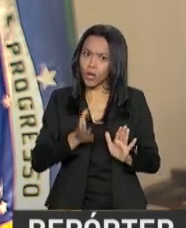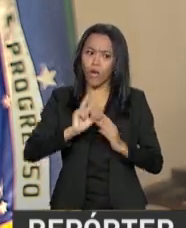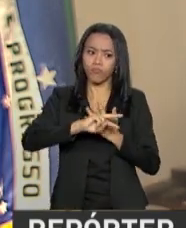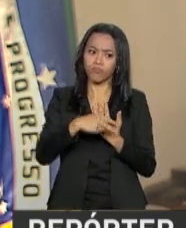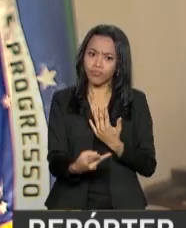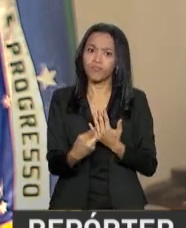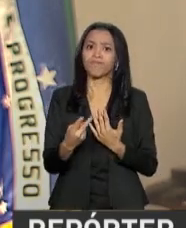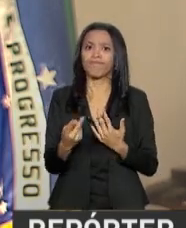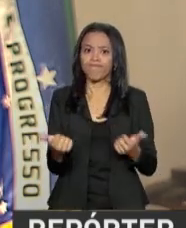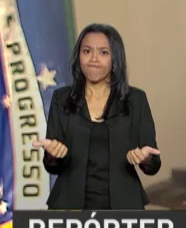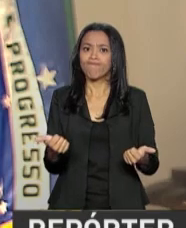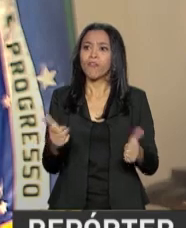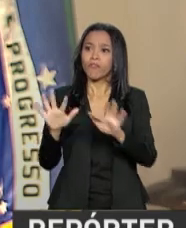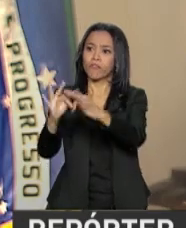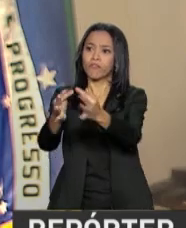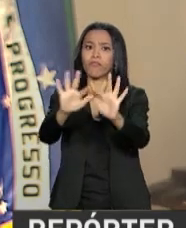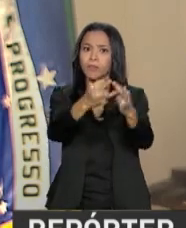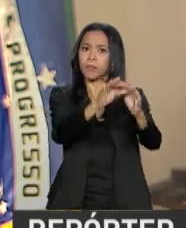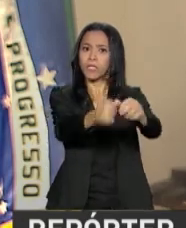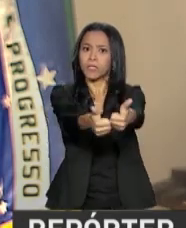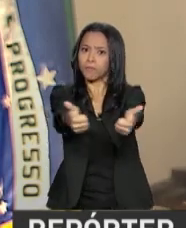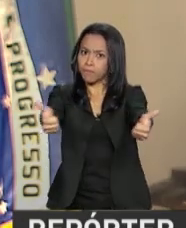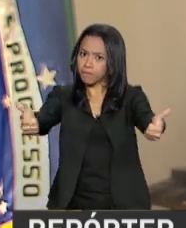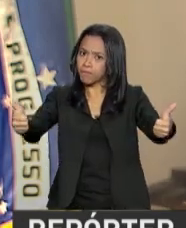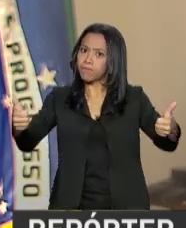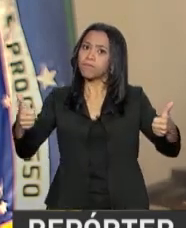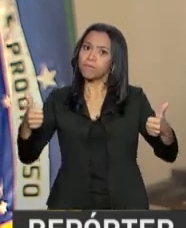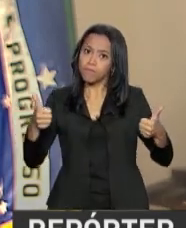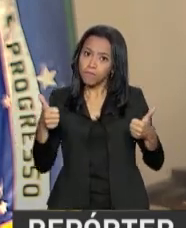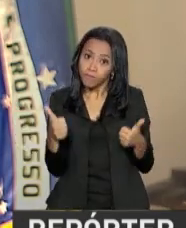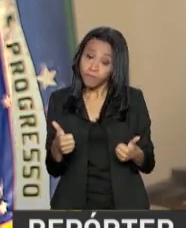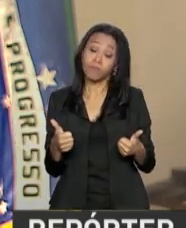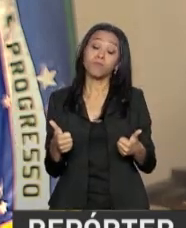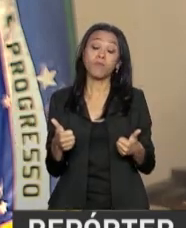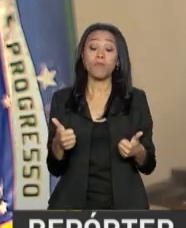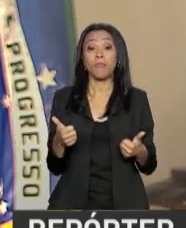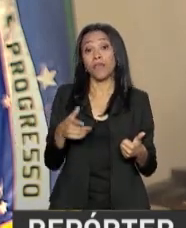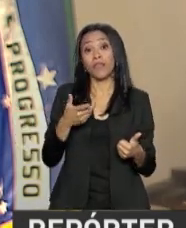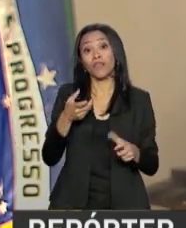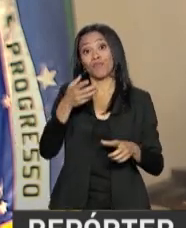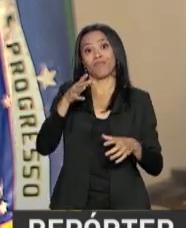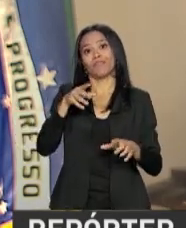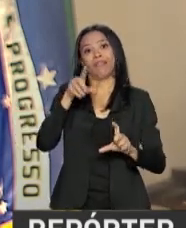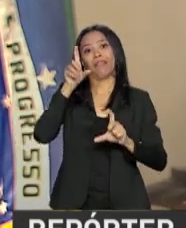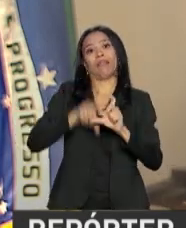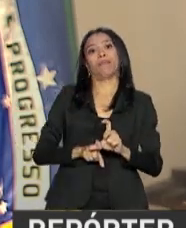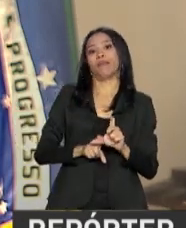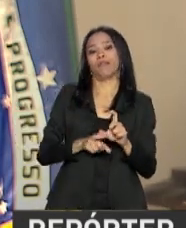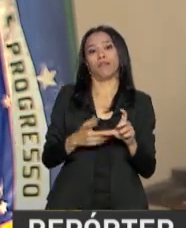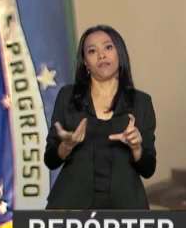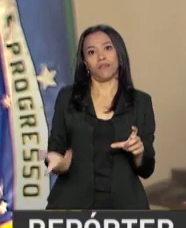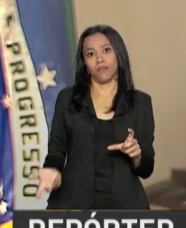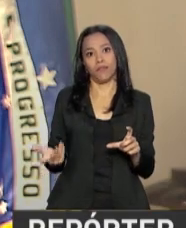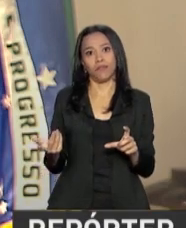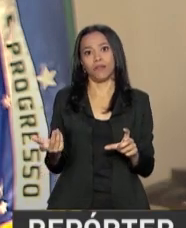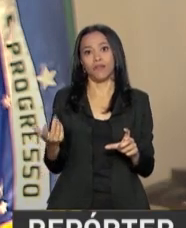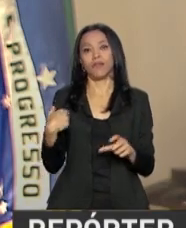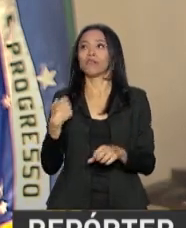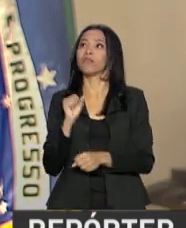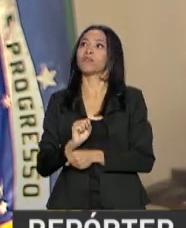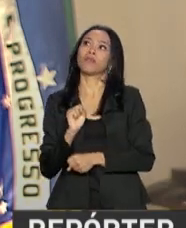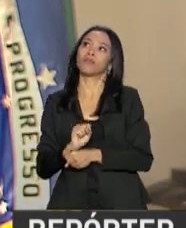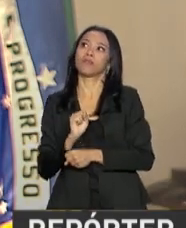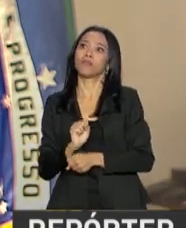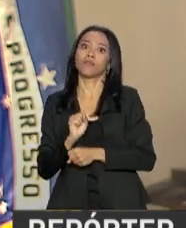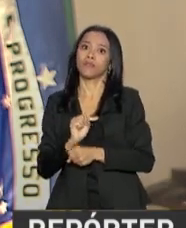emancipação de famílias equipa deixam de ser dependentes das transferências